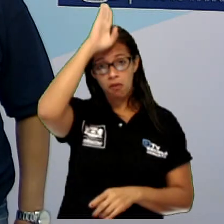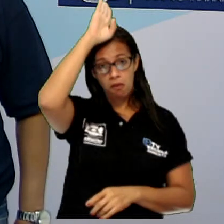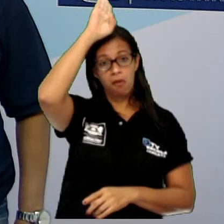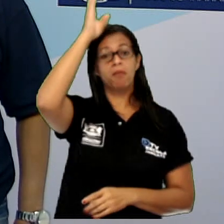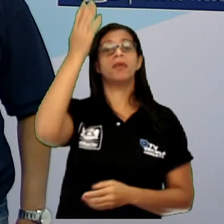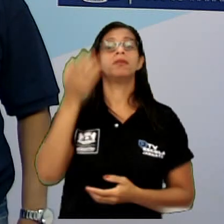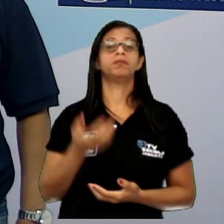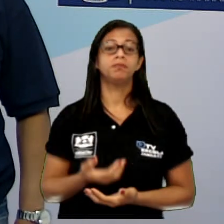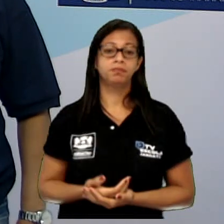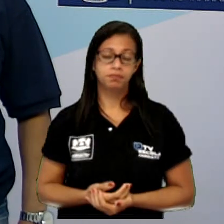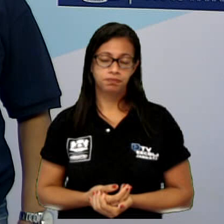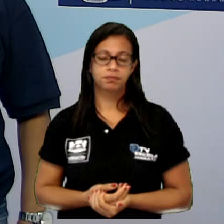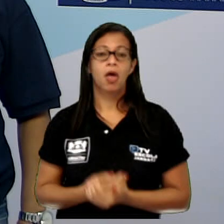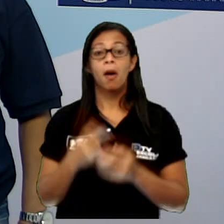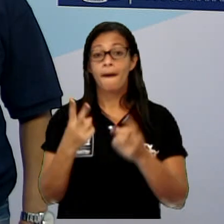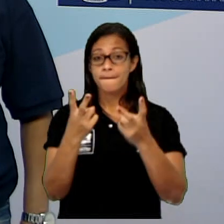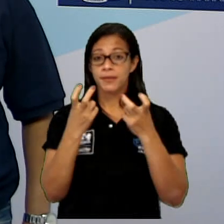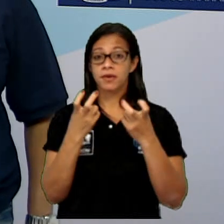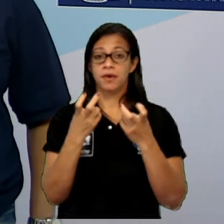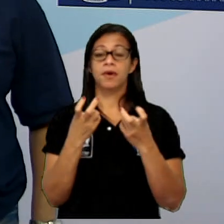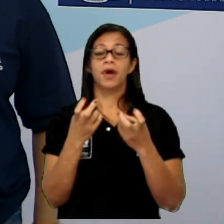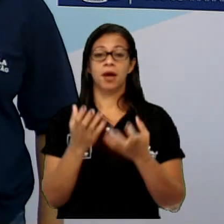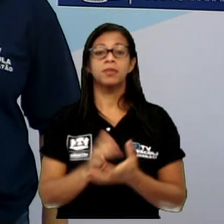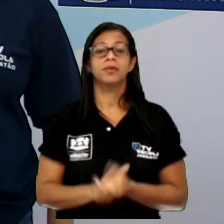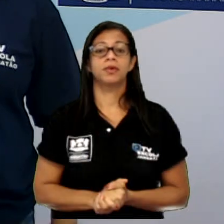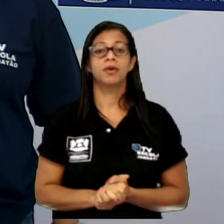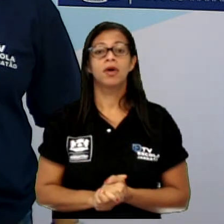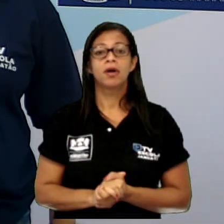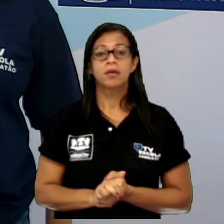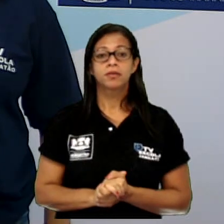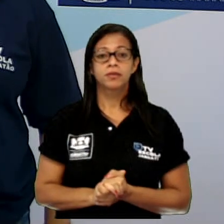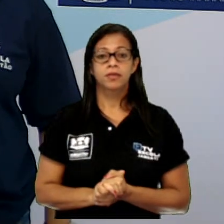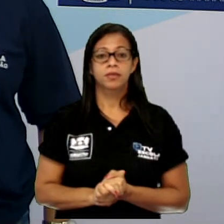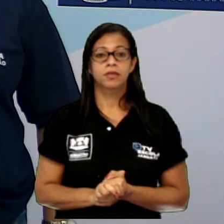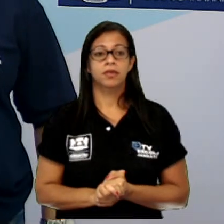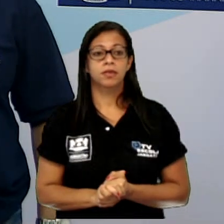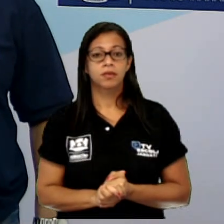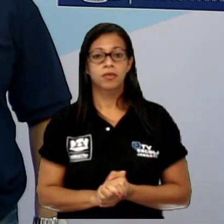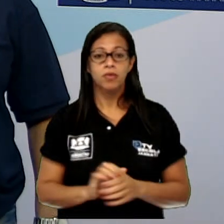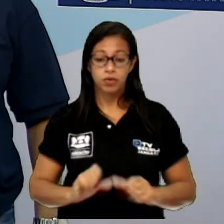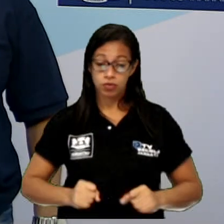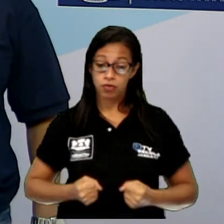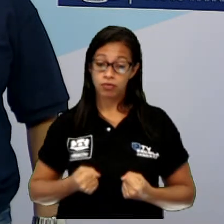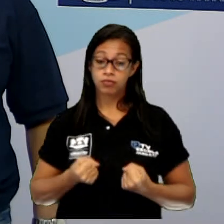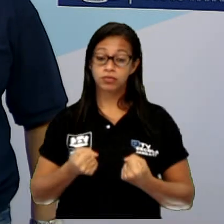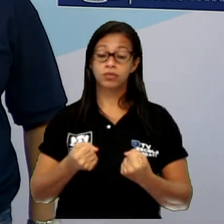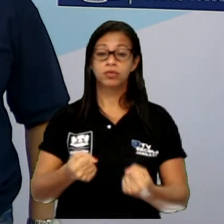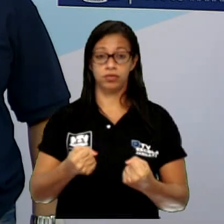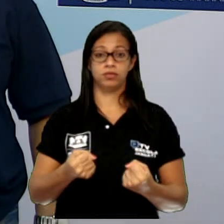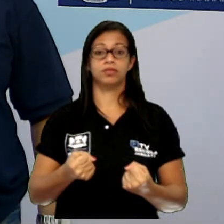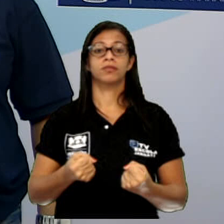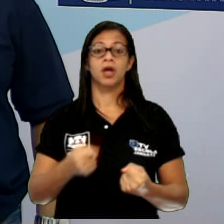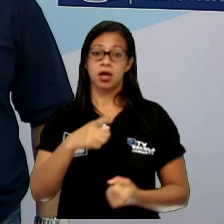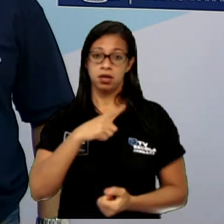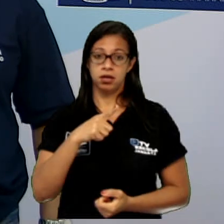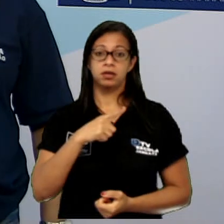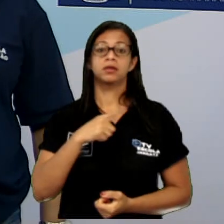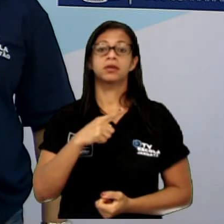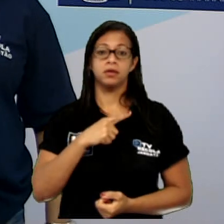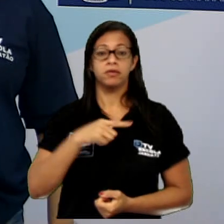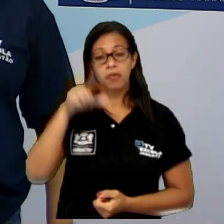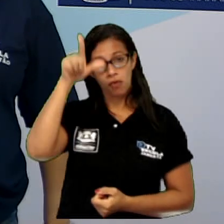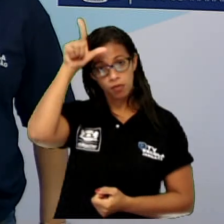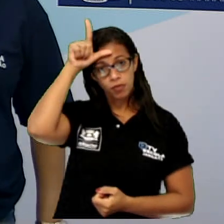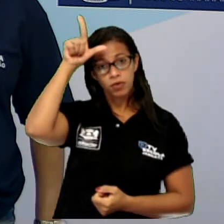veio também, né, essa coisa dele ter se empenhado tanto, né, como um grande líder nas guerras. É muito